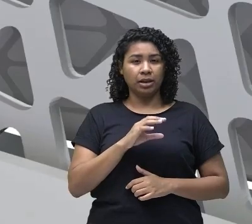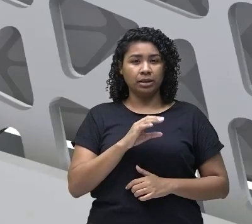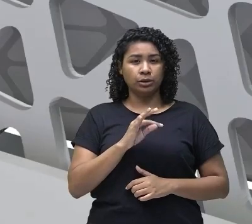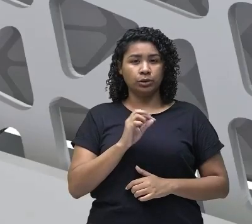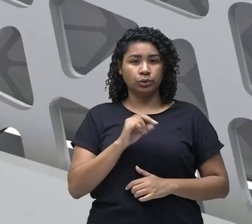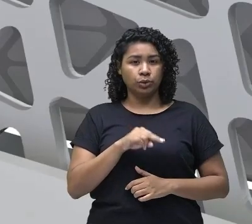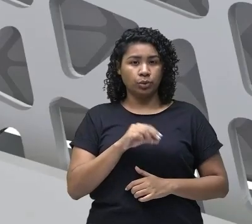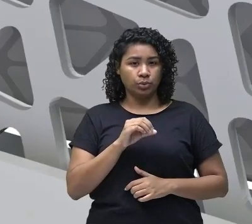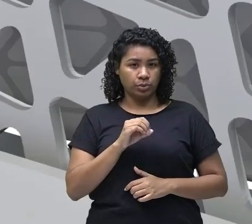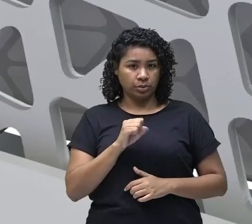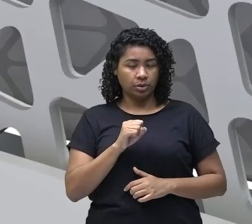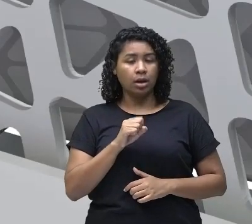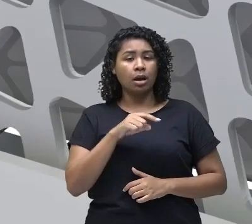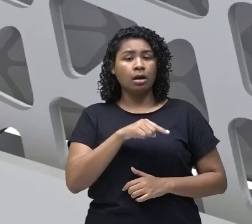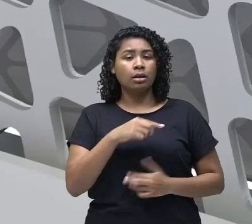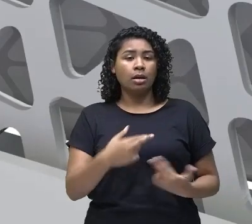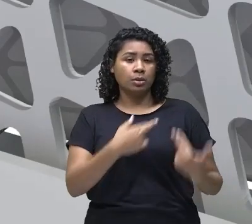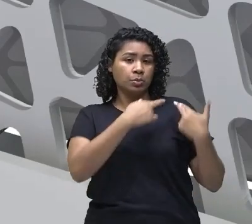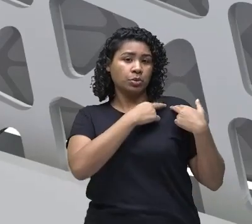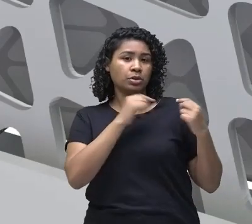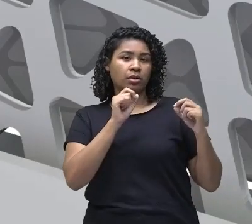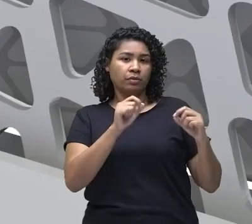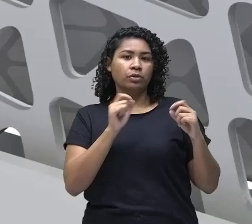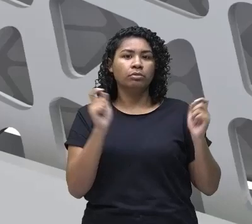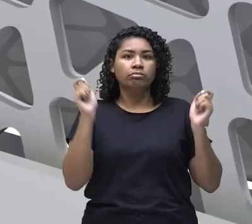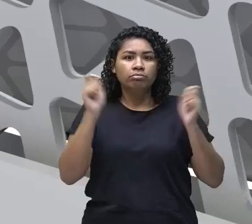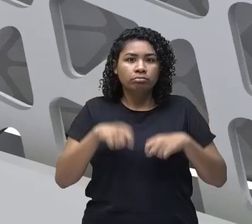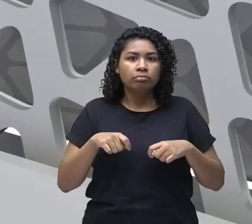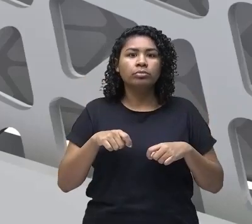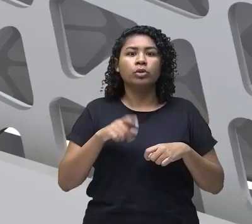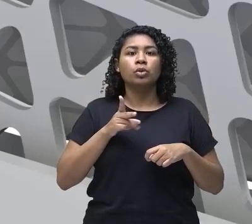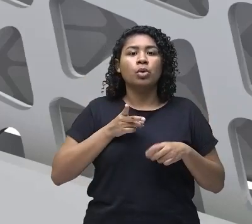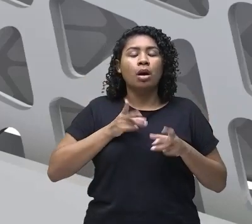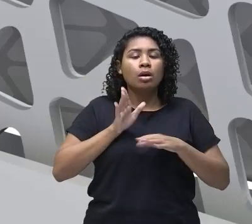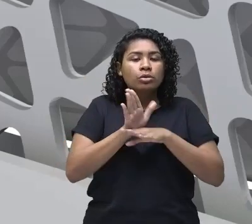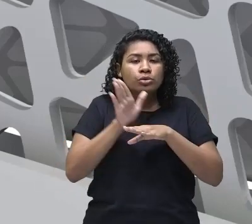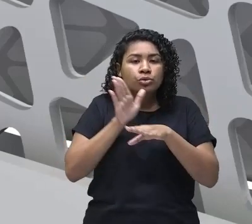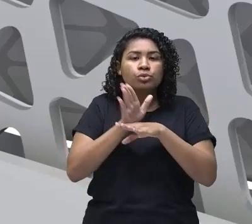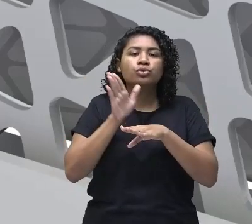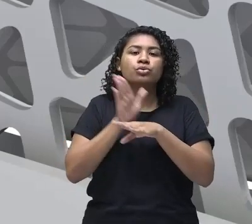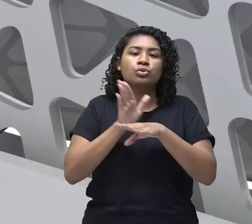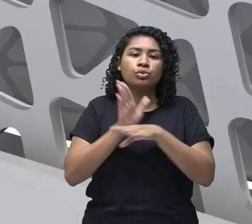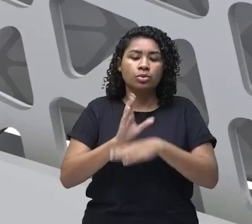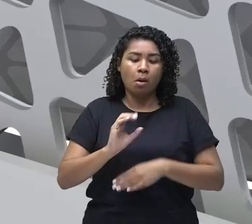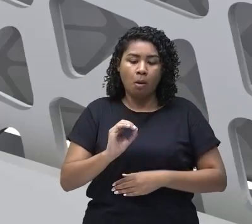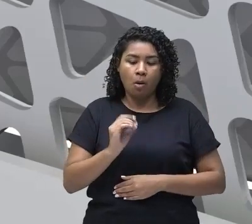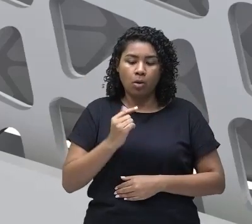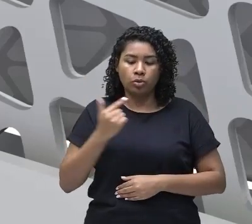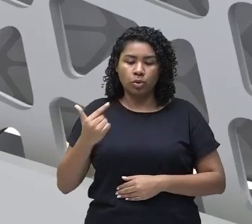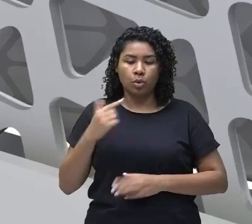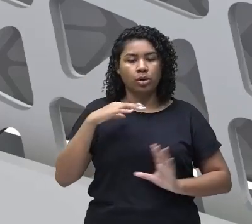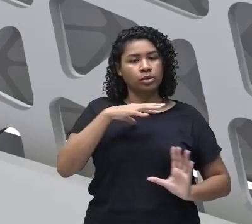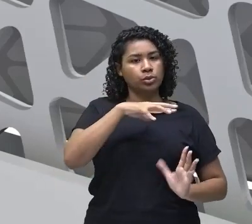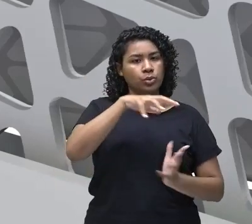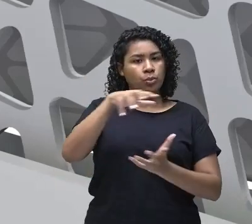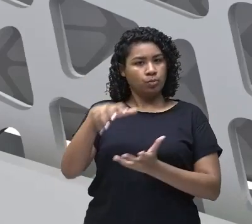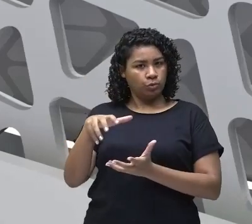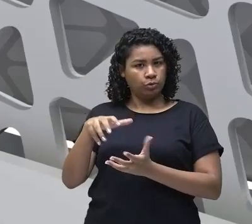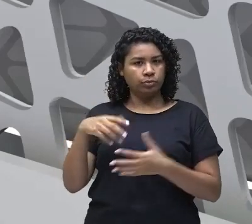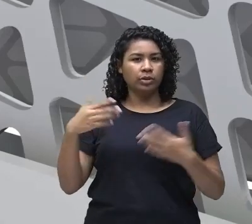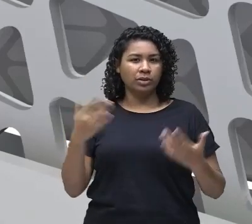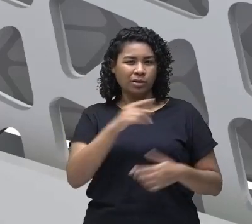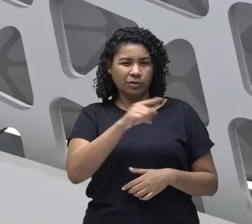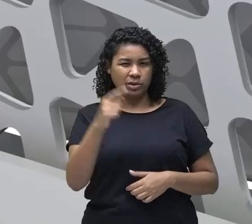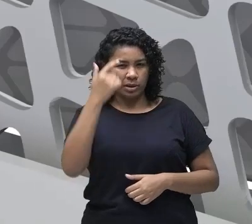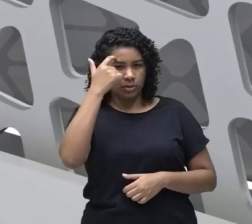responsáveis pela manutenção do oxigênio no mundo. Então, quando a gente diz e ouve por aí que a